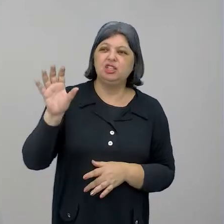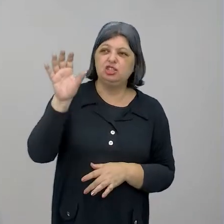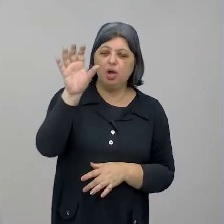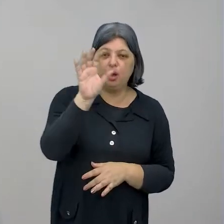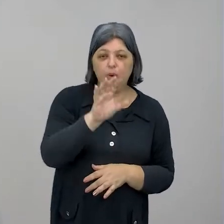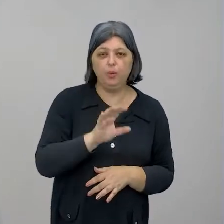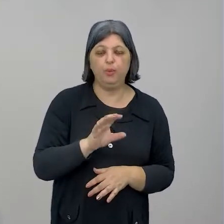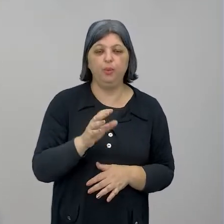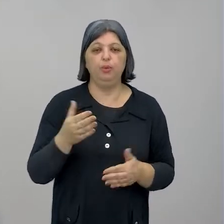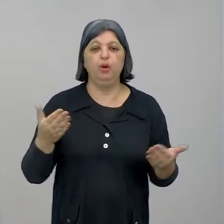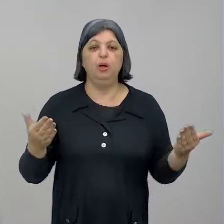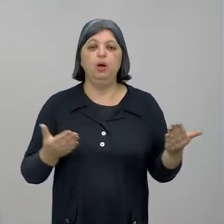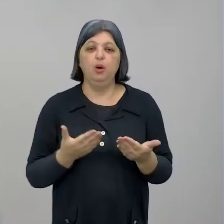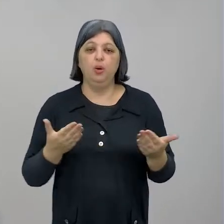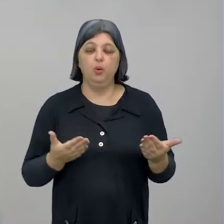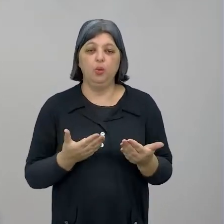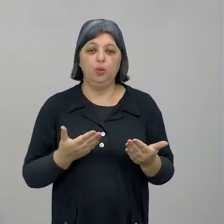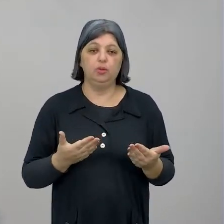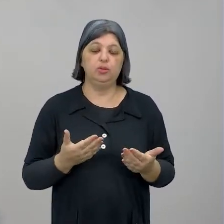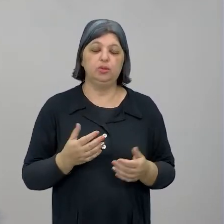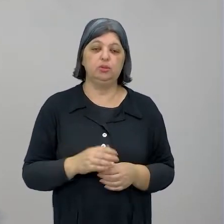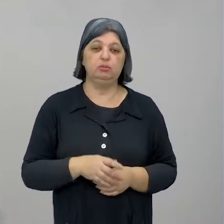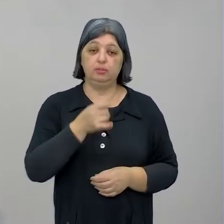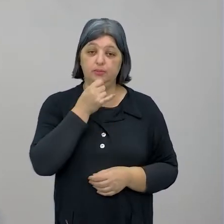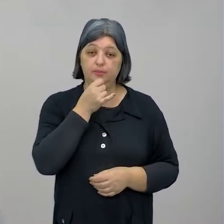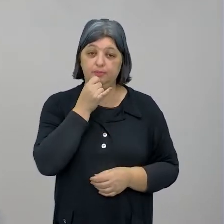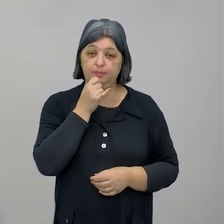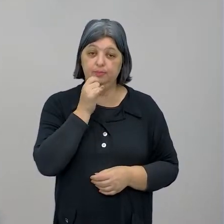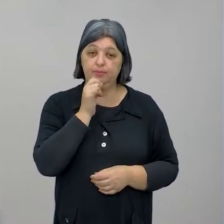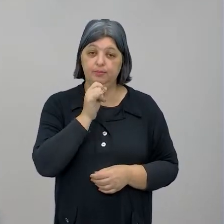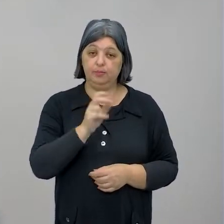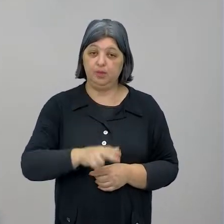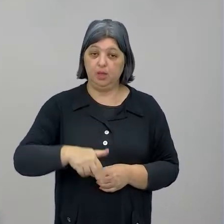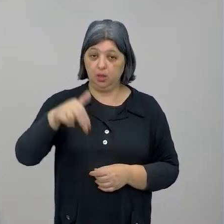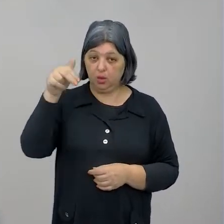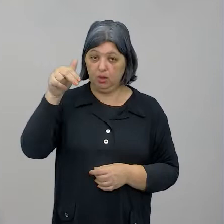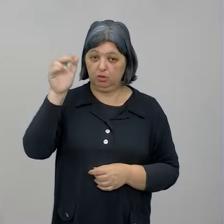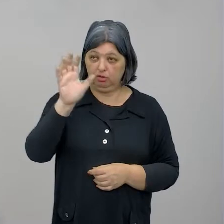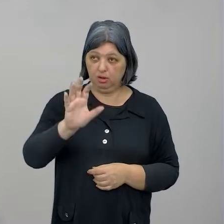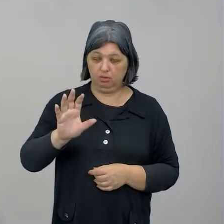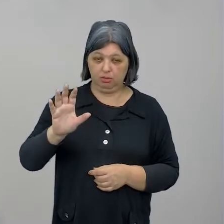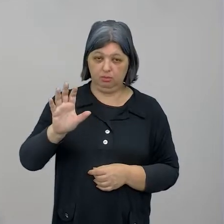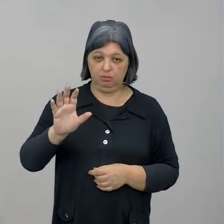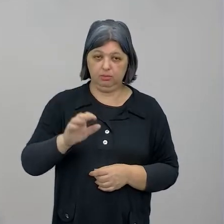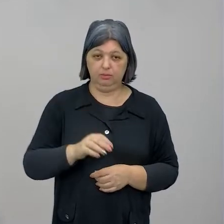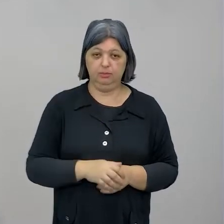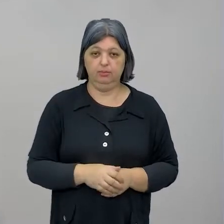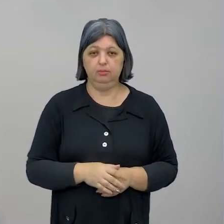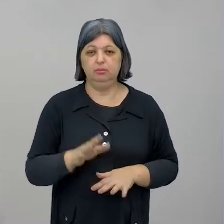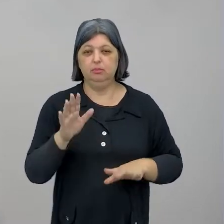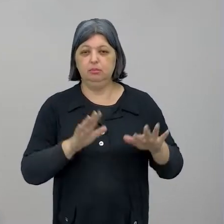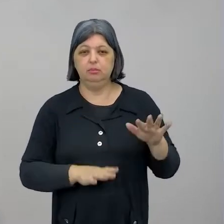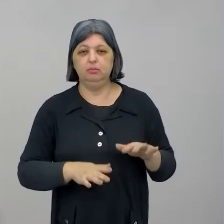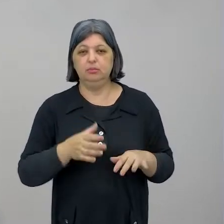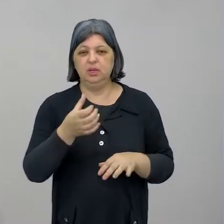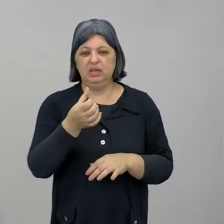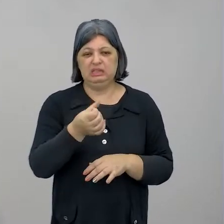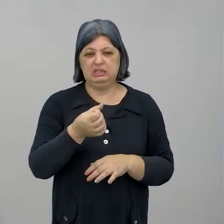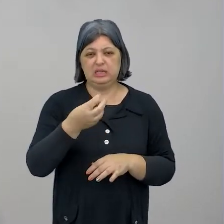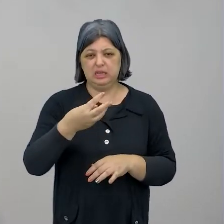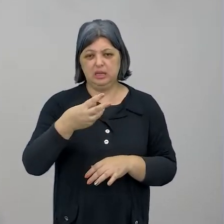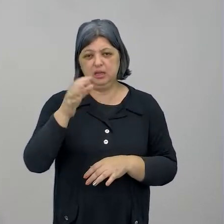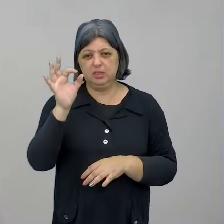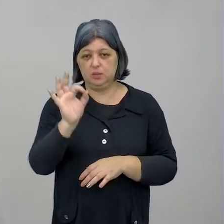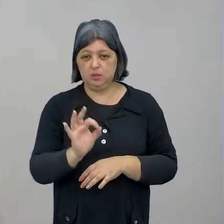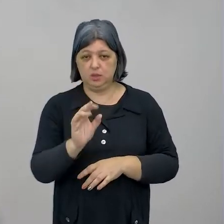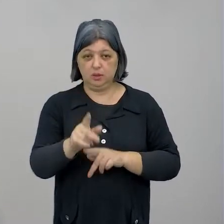né, atualmente, a gente tem, por exemplo, a região norte, onde a gente tem ali em torno de 63%